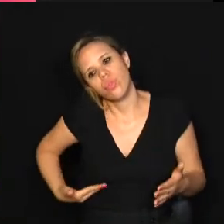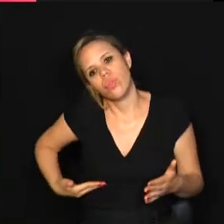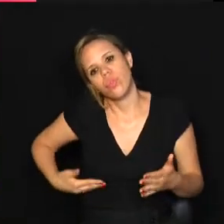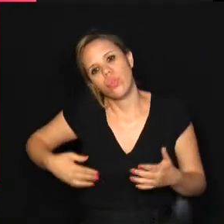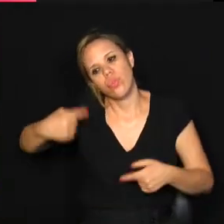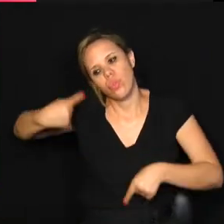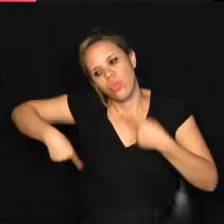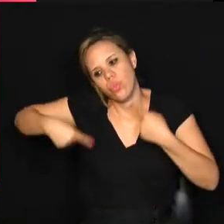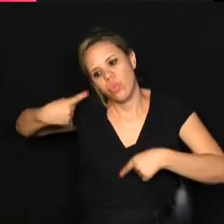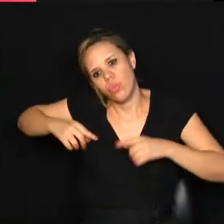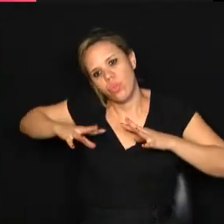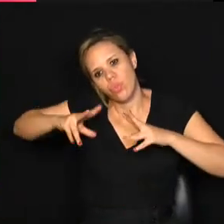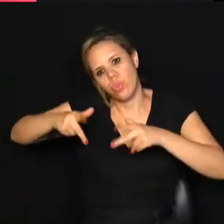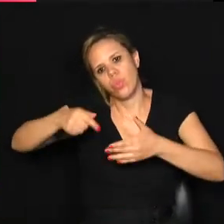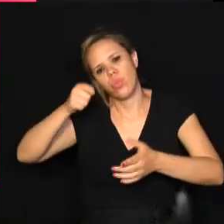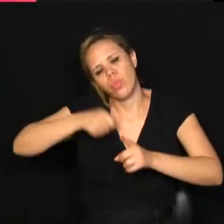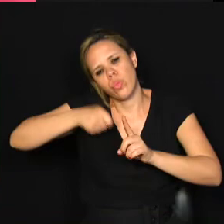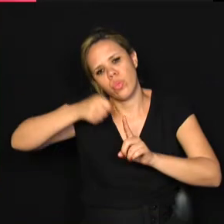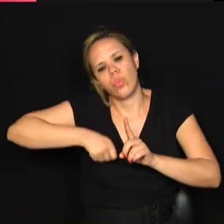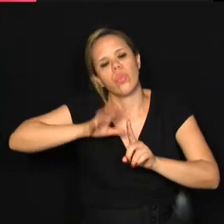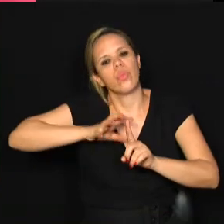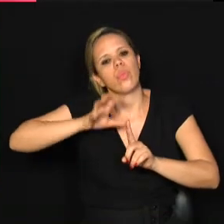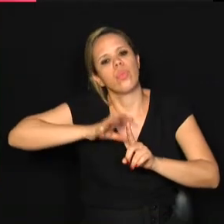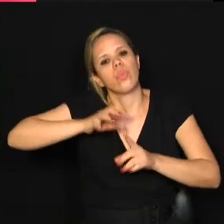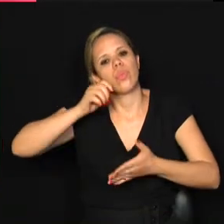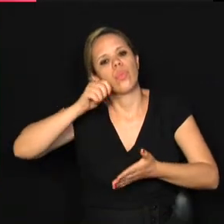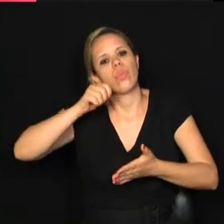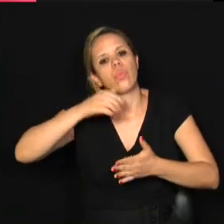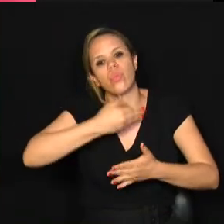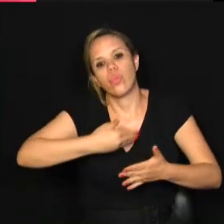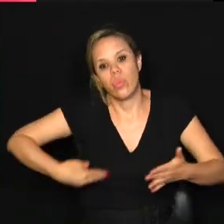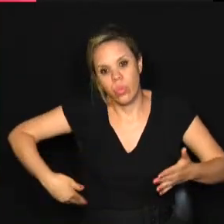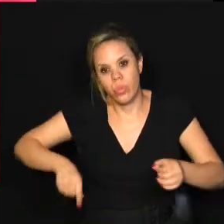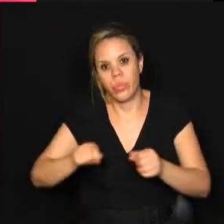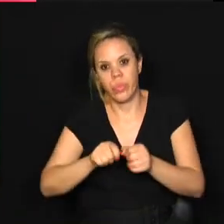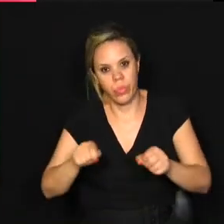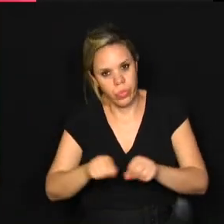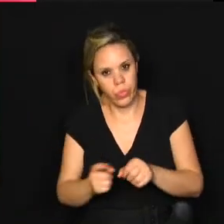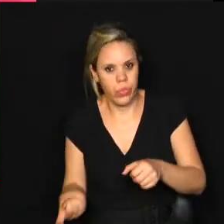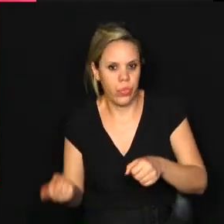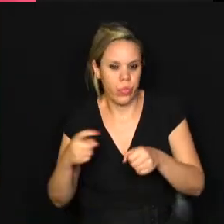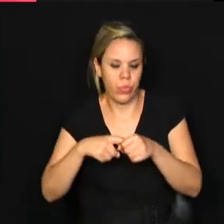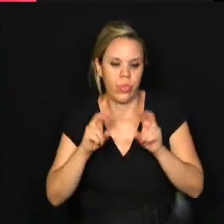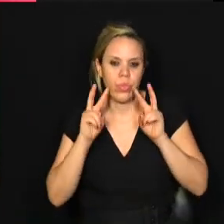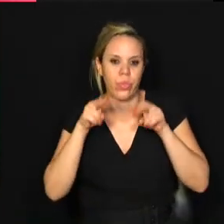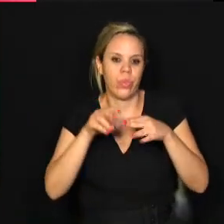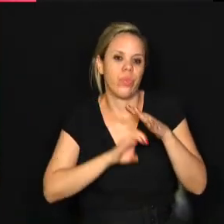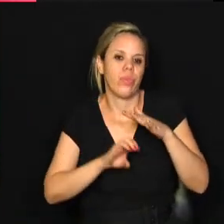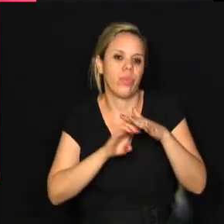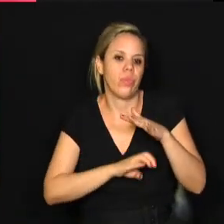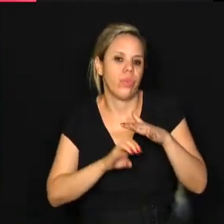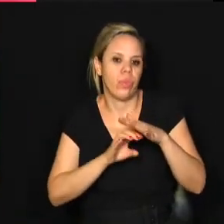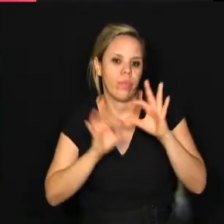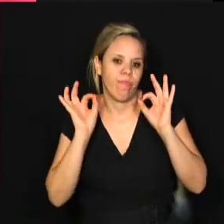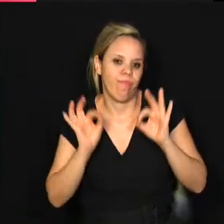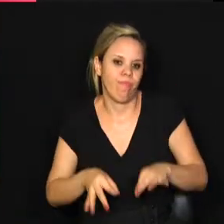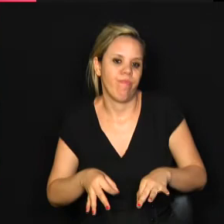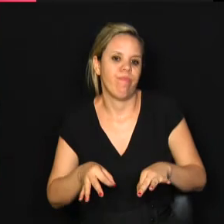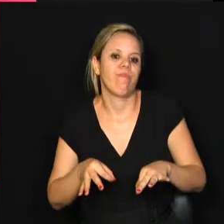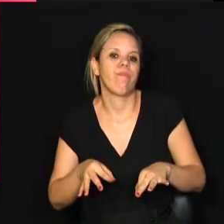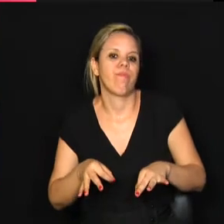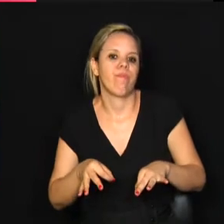que também façam pressão junto ao governo, para que o governo volte a olhar para essa empresa como uma empresa que é